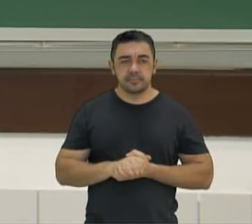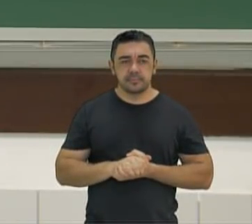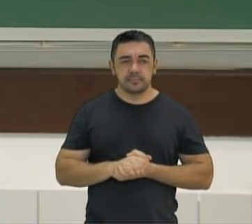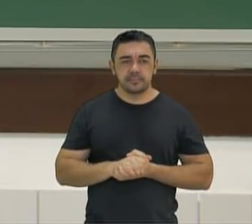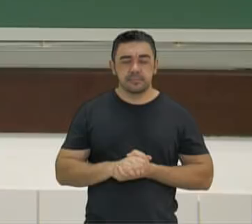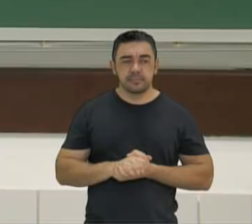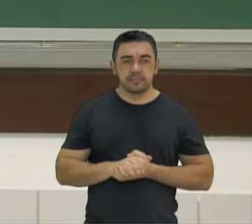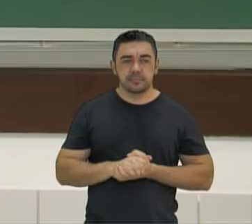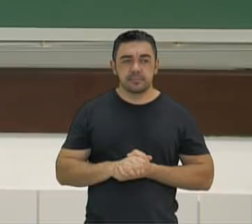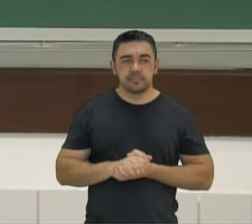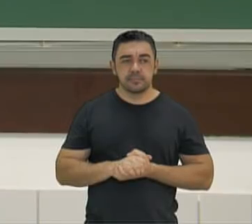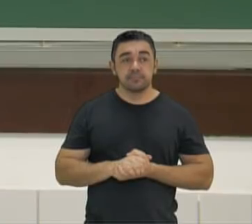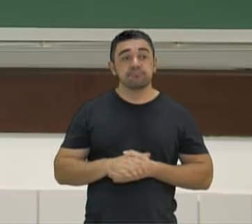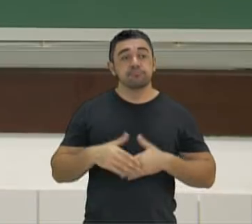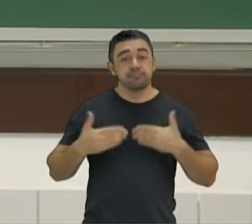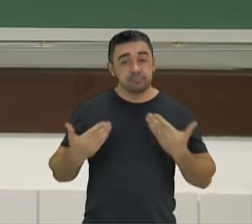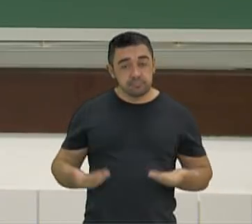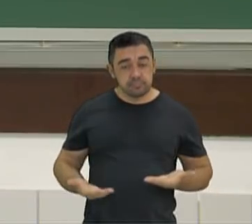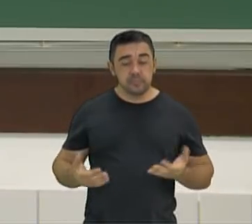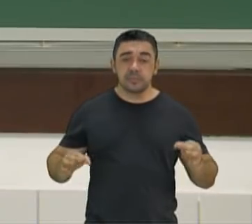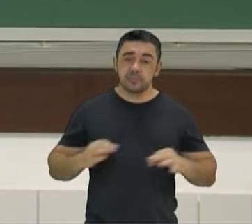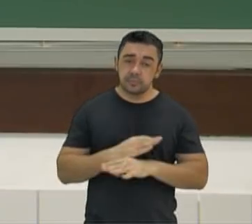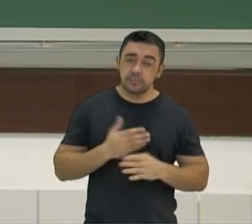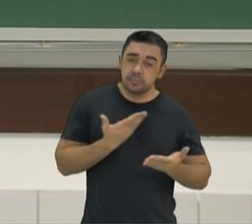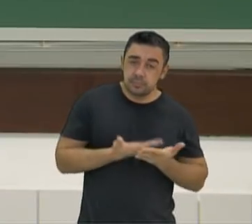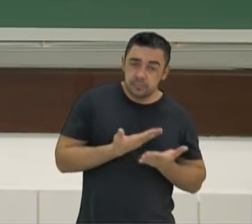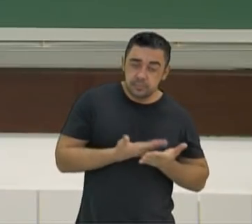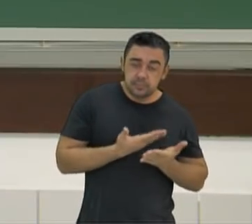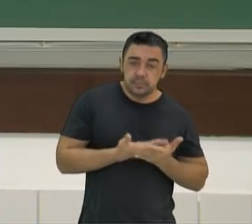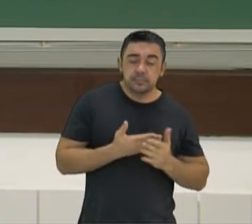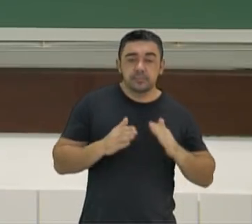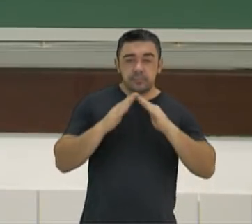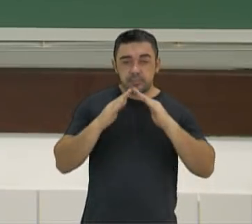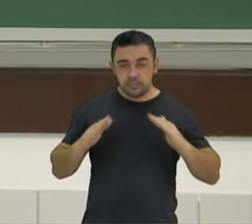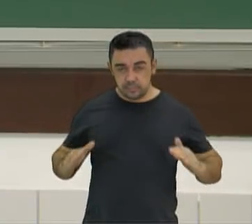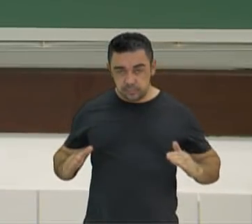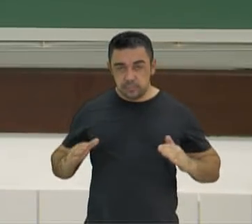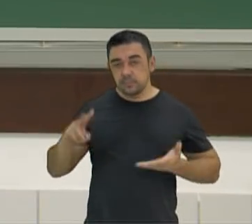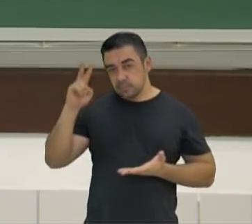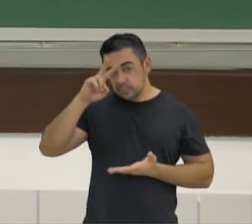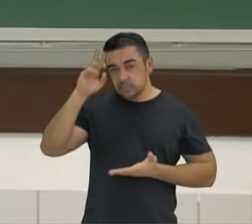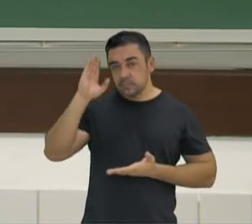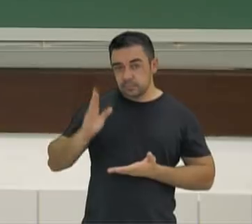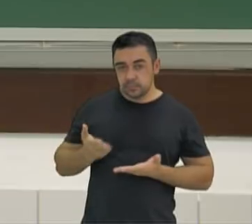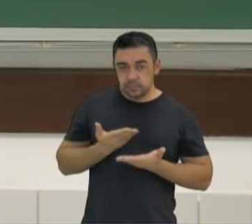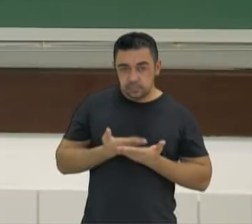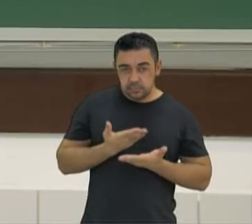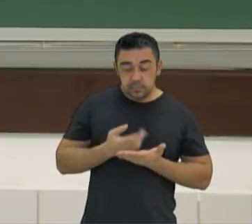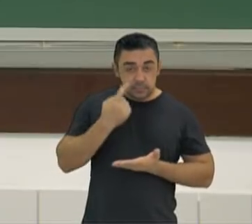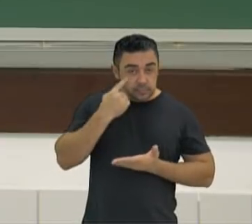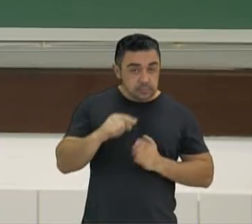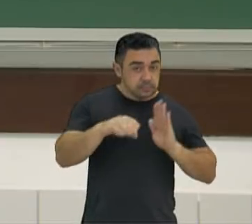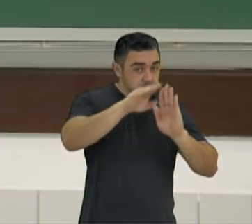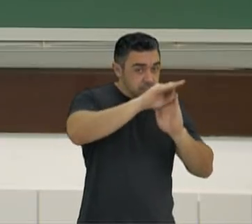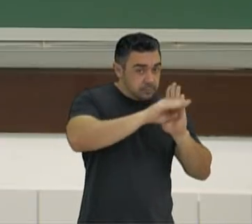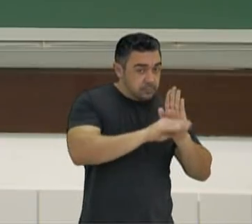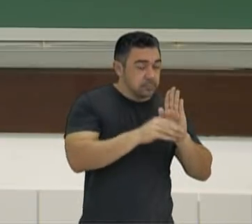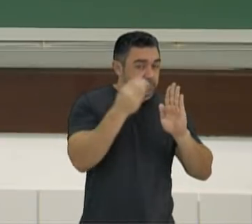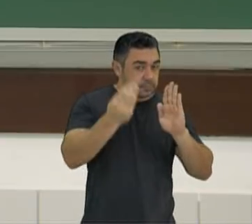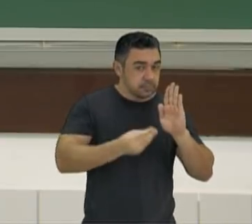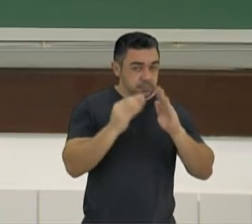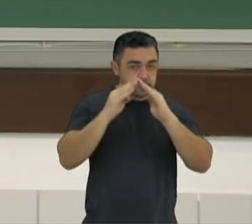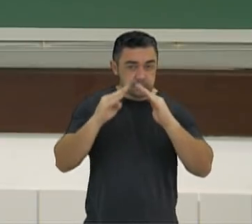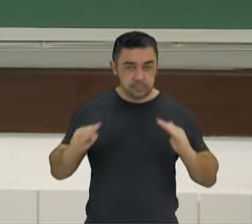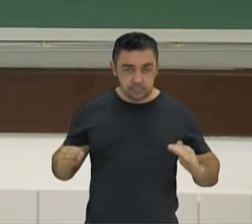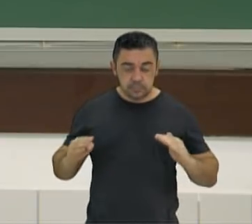Vamos lá. Com isso, a gente termina a aula de pirâmide, lembrando que a gente estudou os elementos da pirâmide,